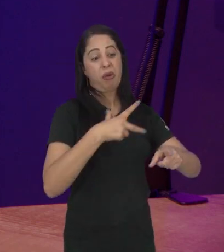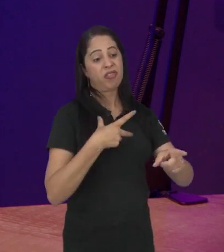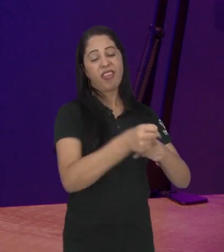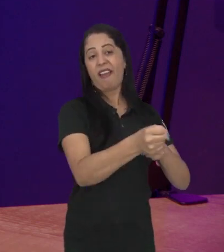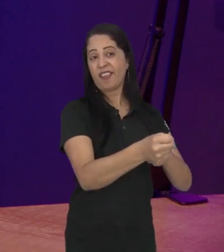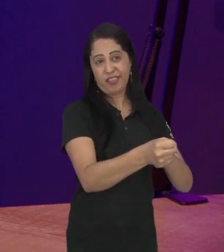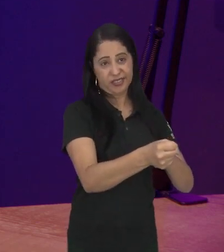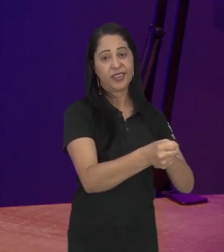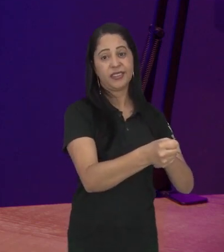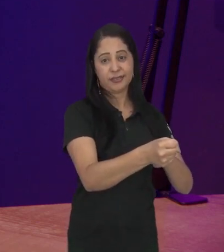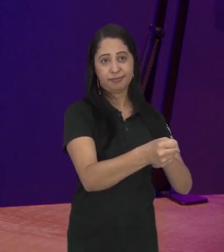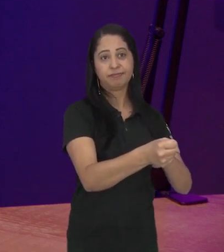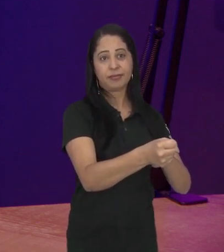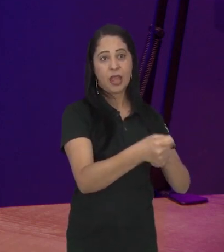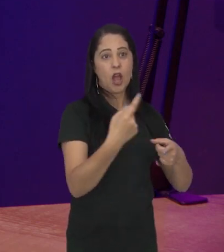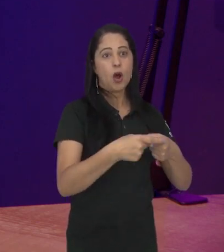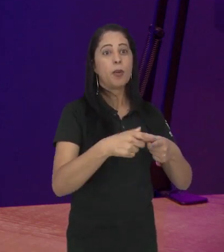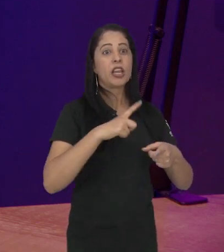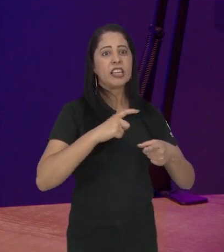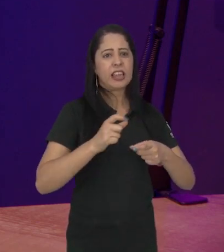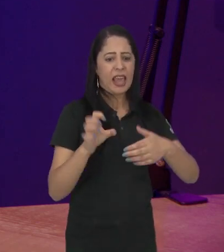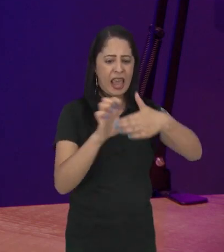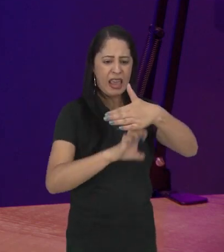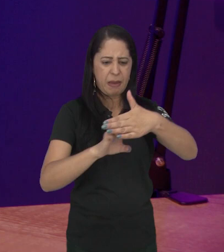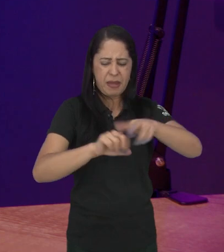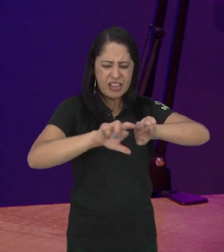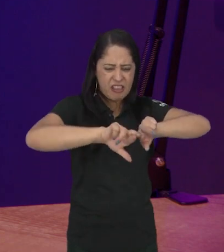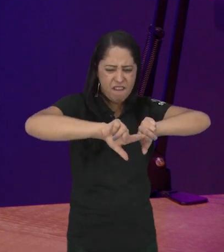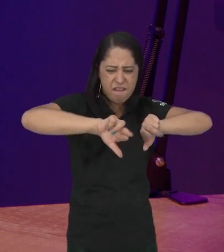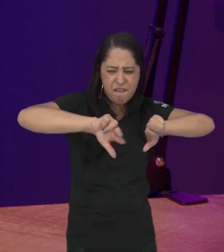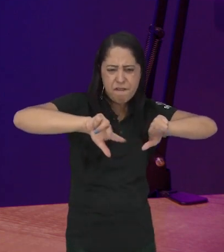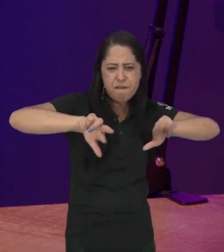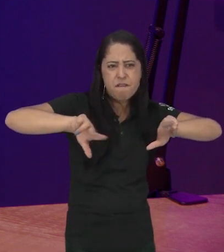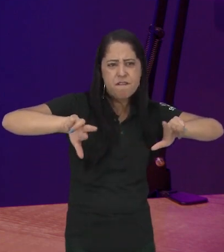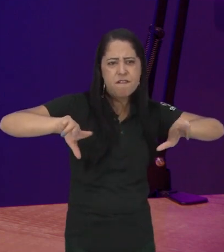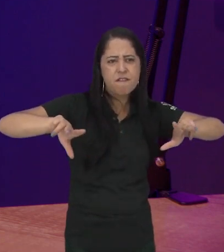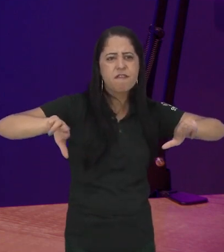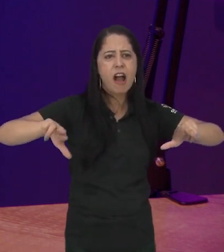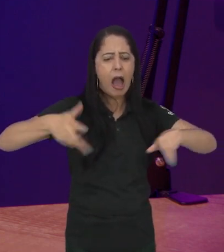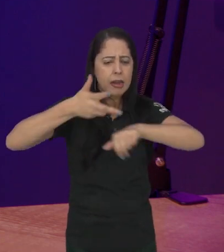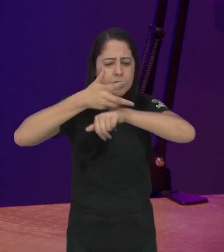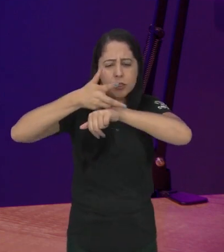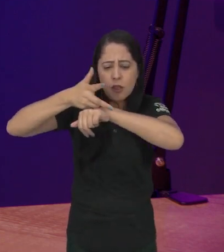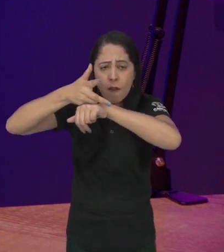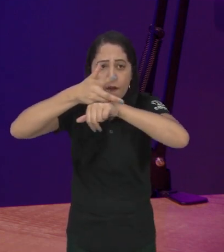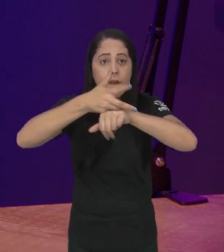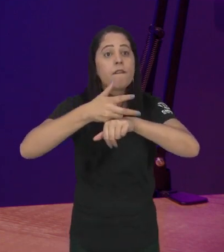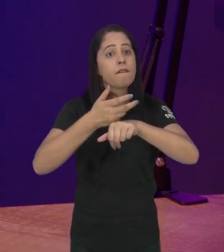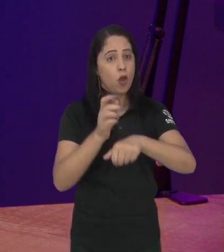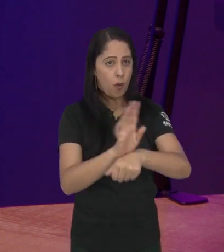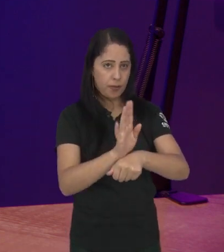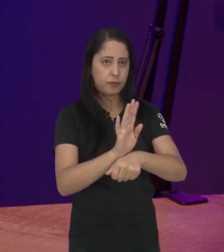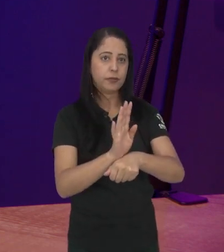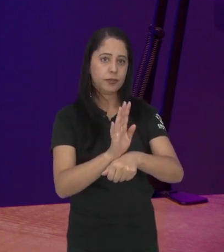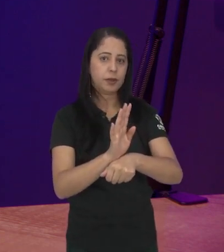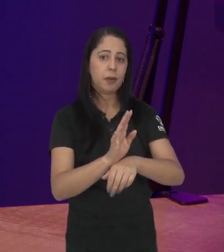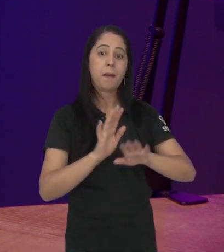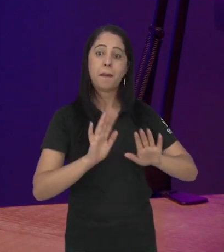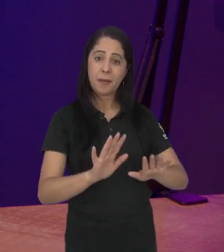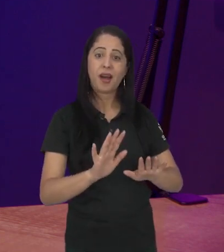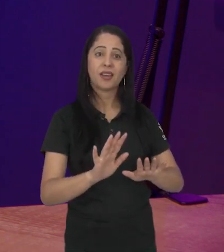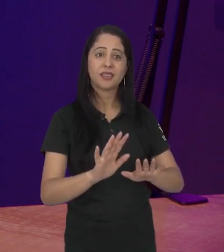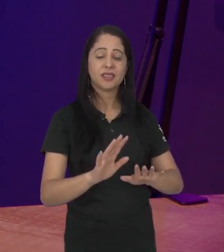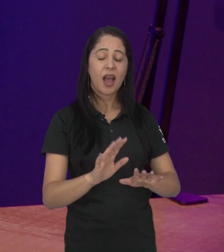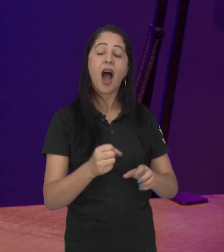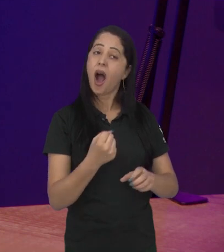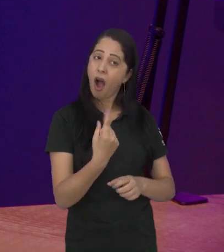porque a produção cinematográfica mundial é muito grande, existem muitos filmes independentes, né, e pode ser que nem todos os melhores